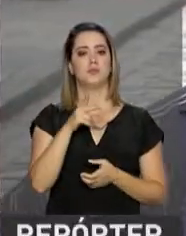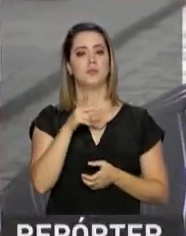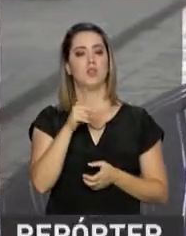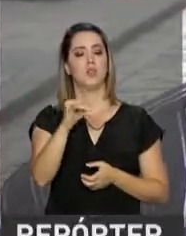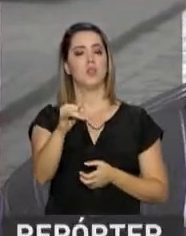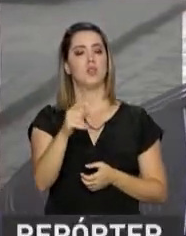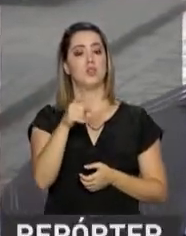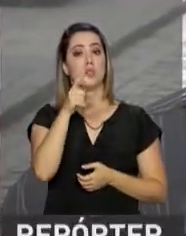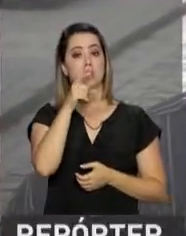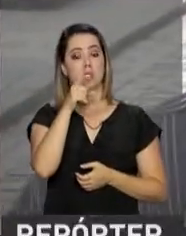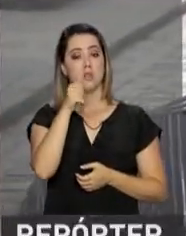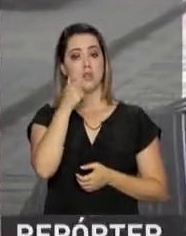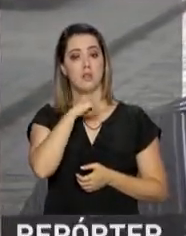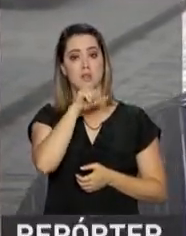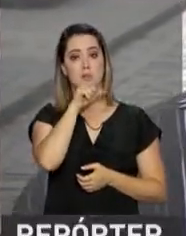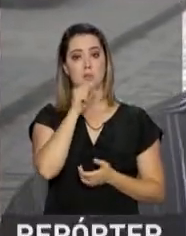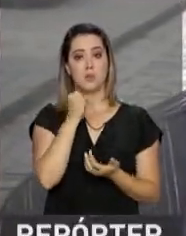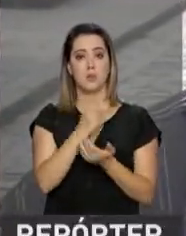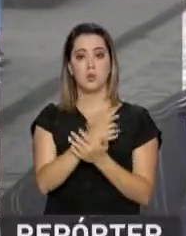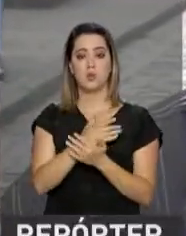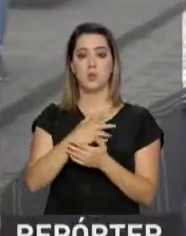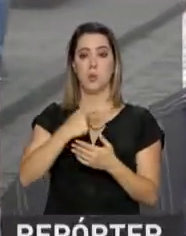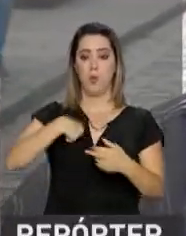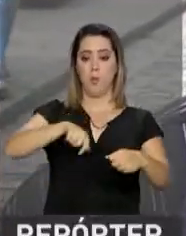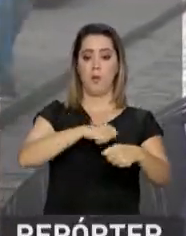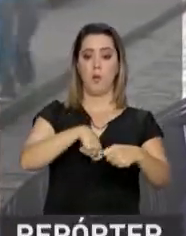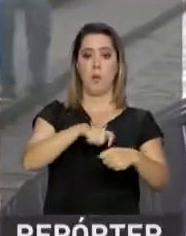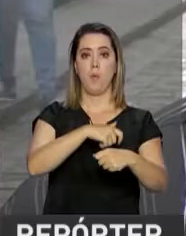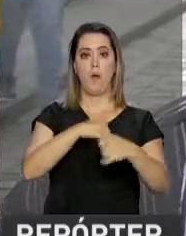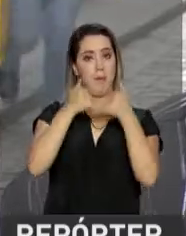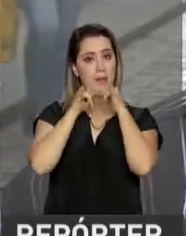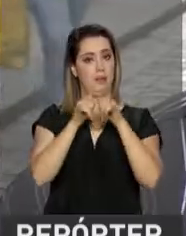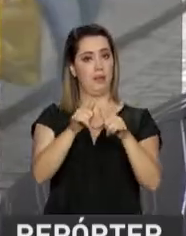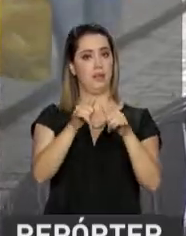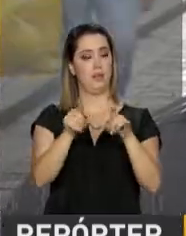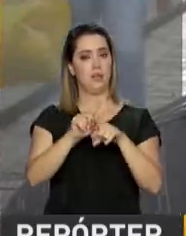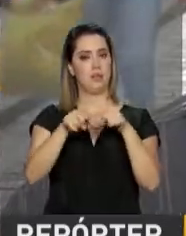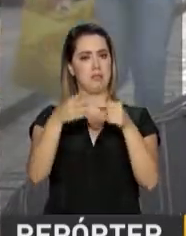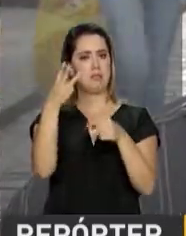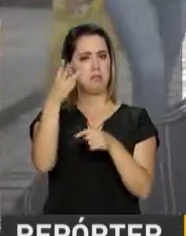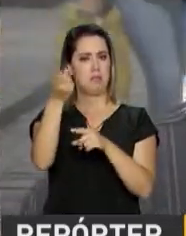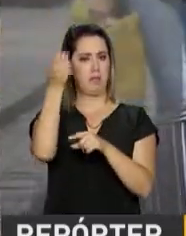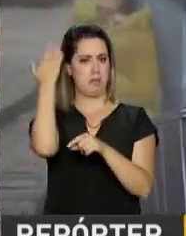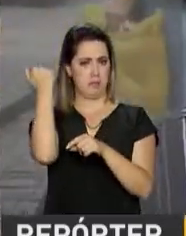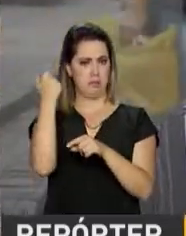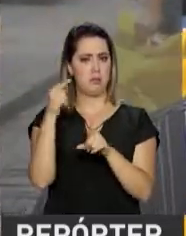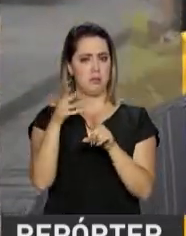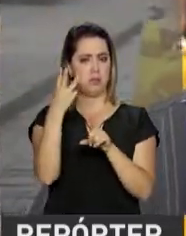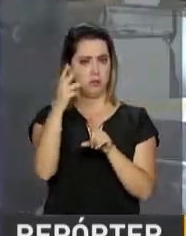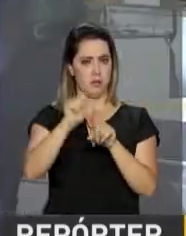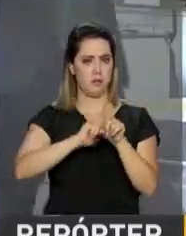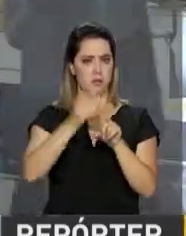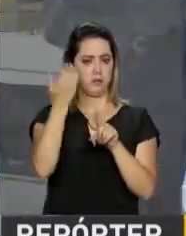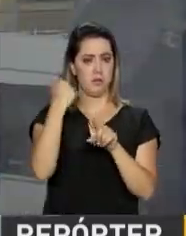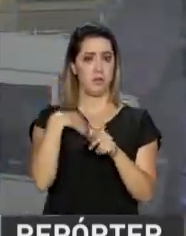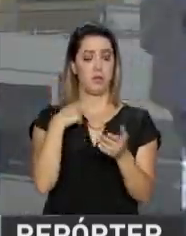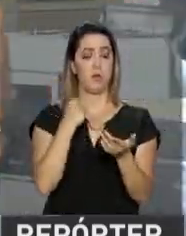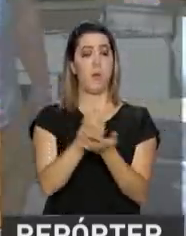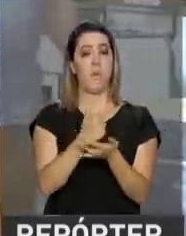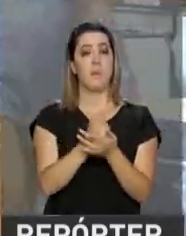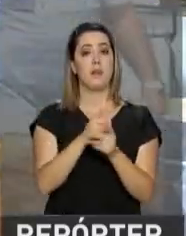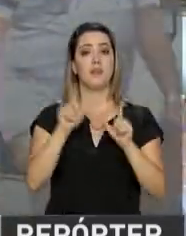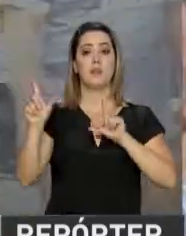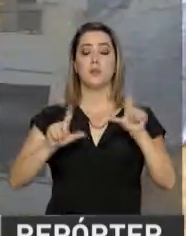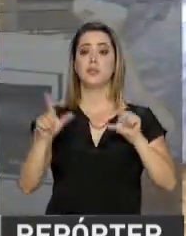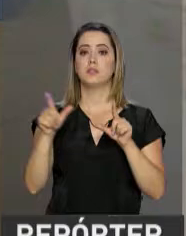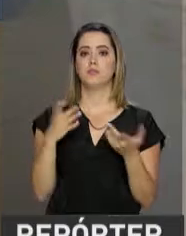esposa comprou panela elétrica a mesma sorte de arroz e os três meses atrás comprou a tv de 42 polegadas o avanço das vendas